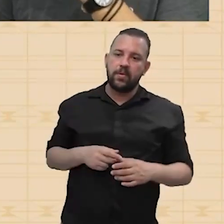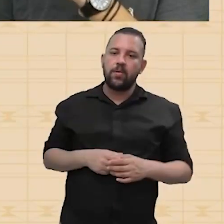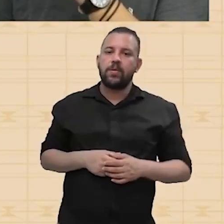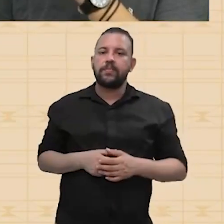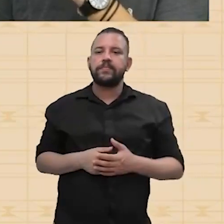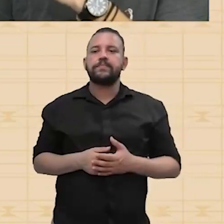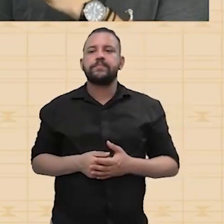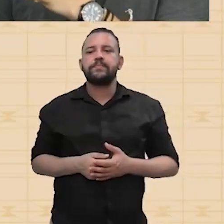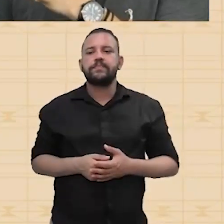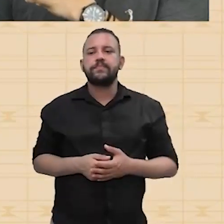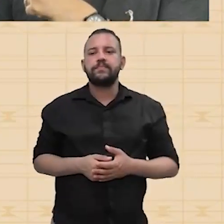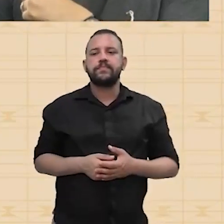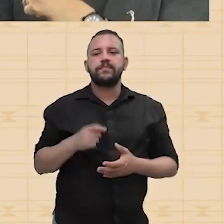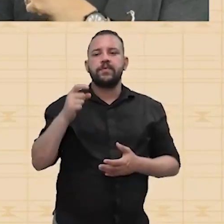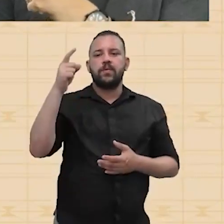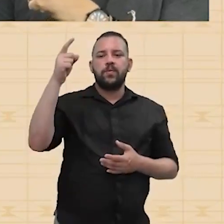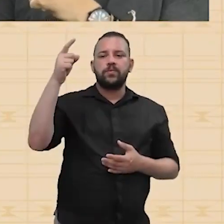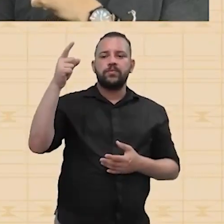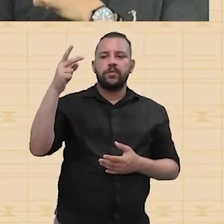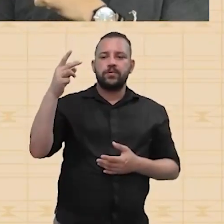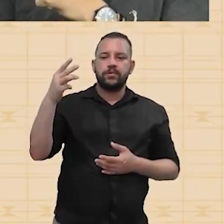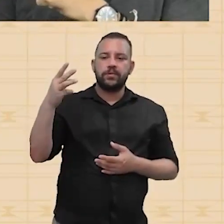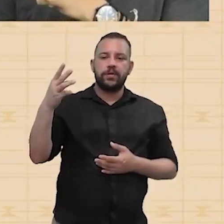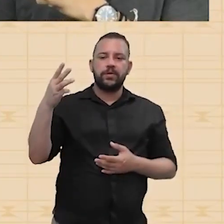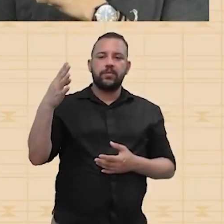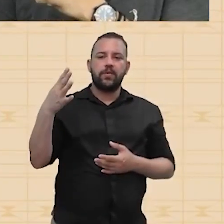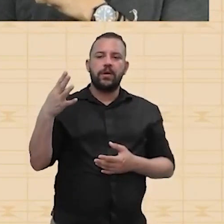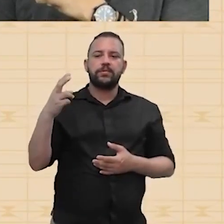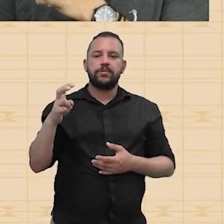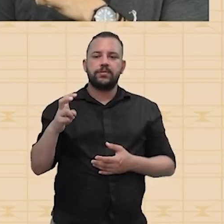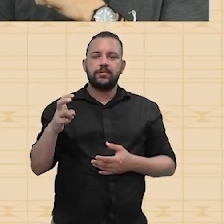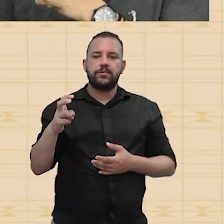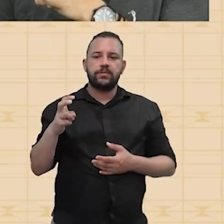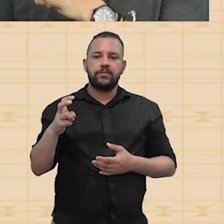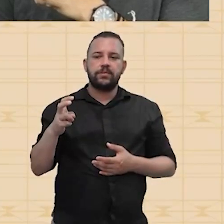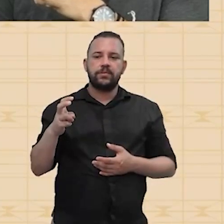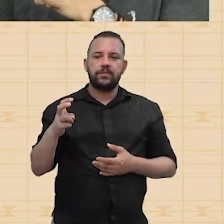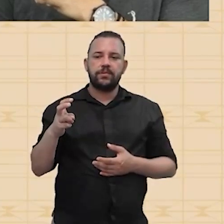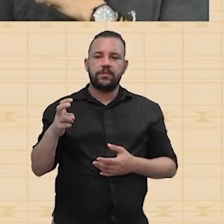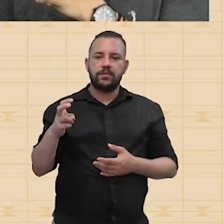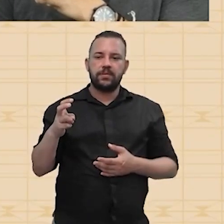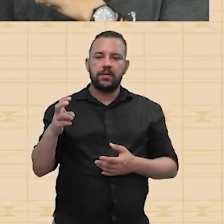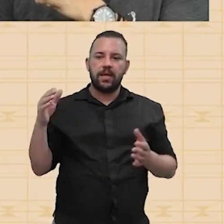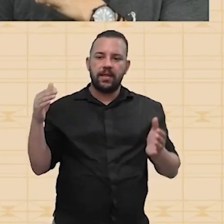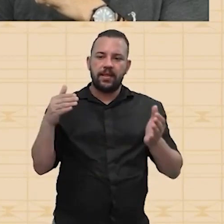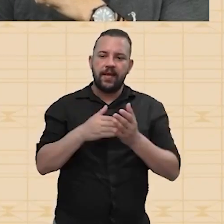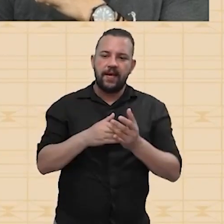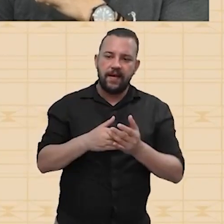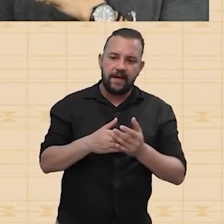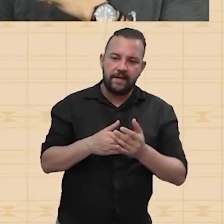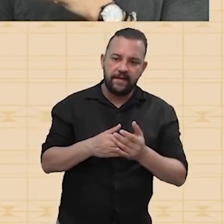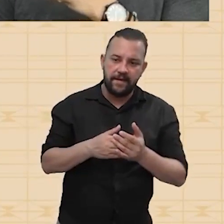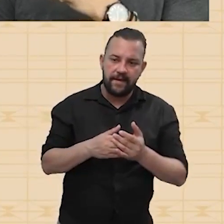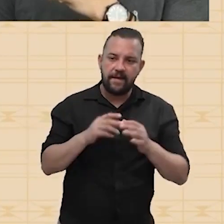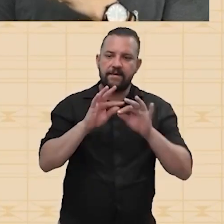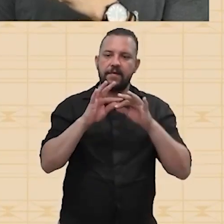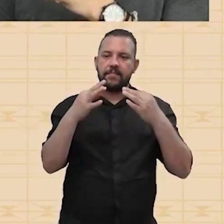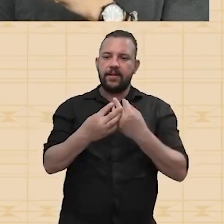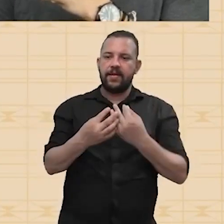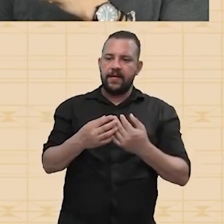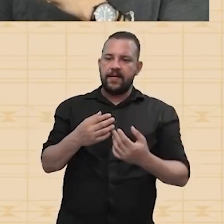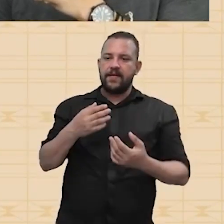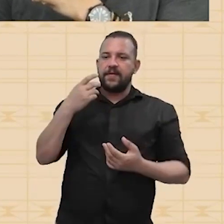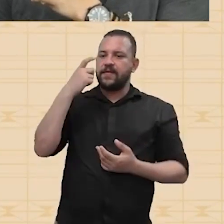1, 2, 3, 4. Agora puxa. Até a família 7A, aquele verdinho lá, antes do azulzinho.